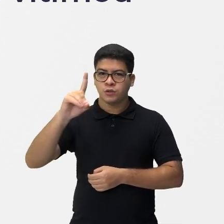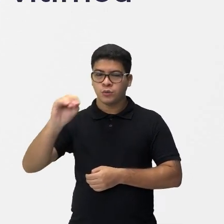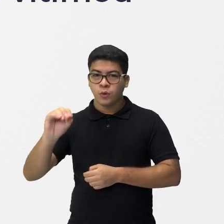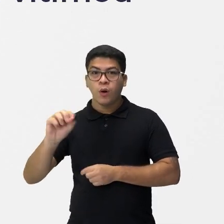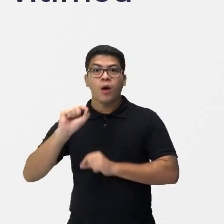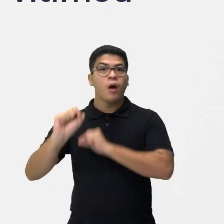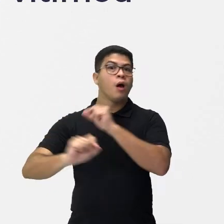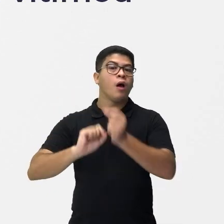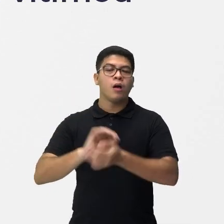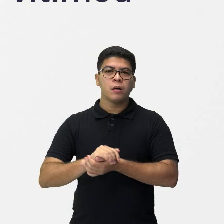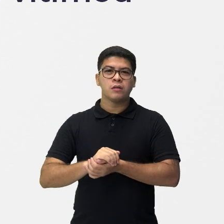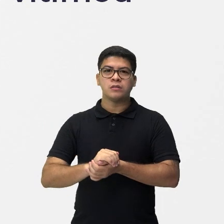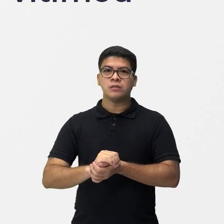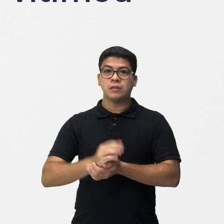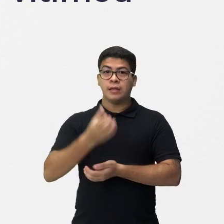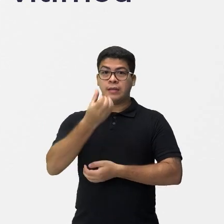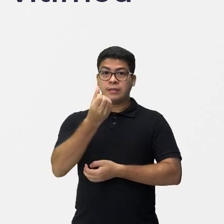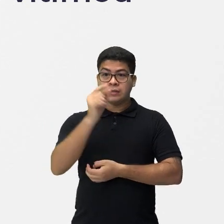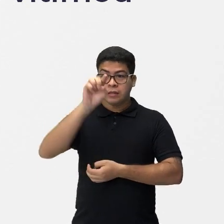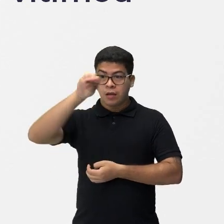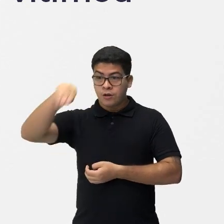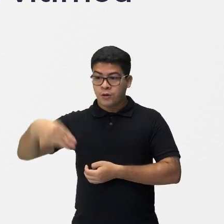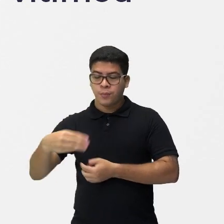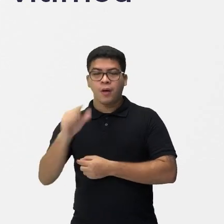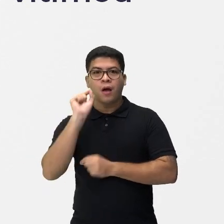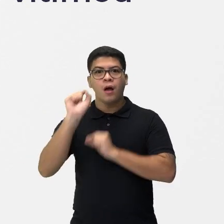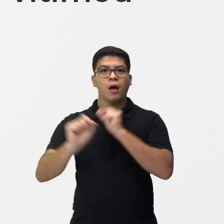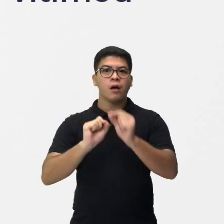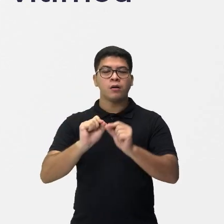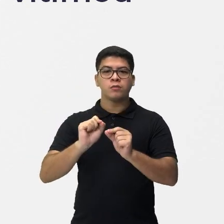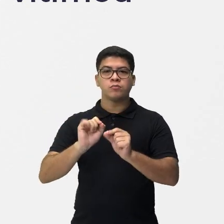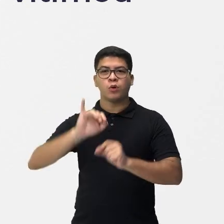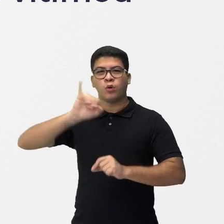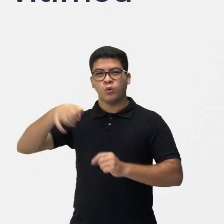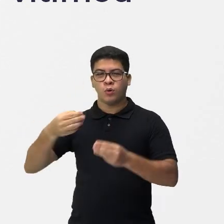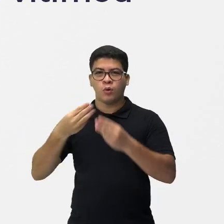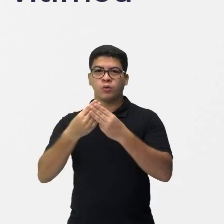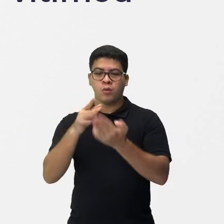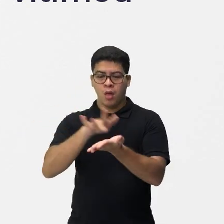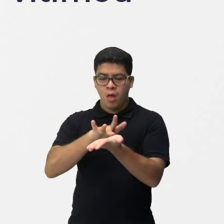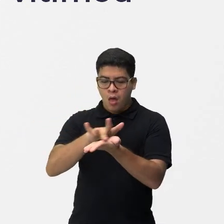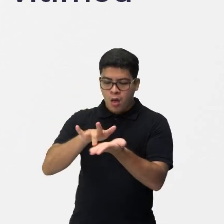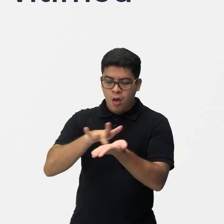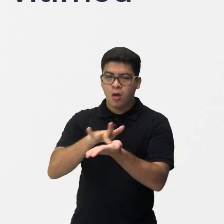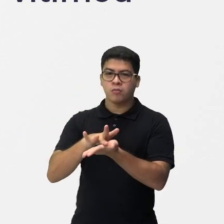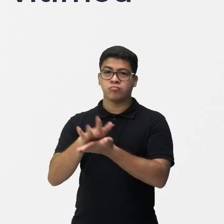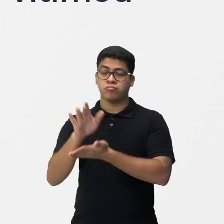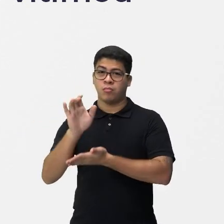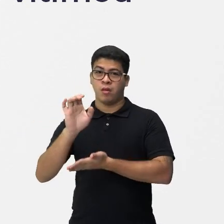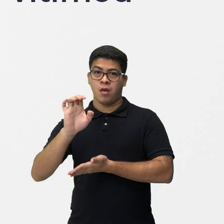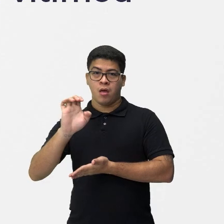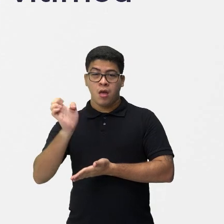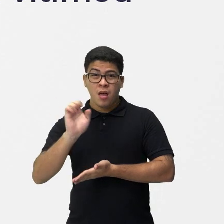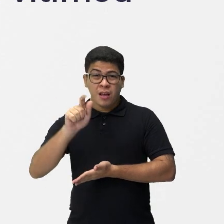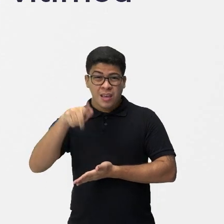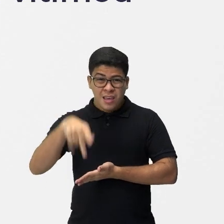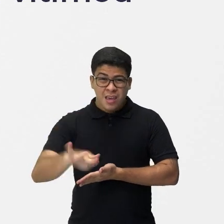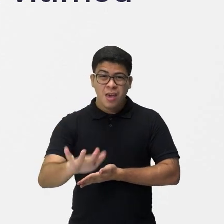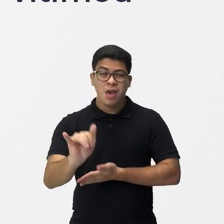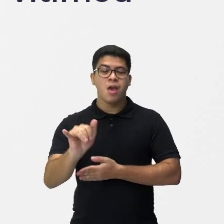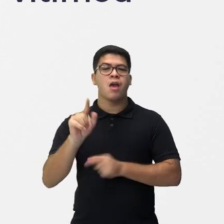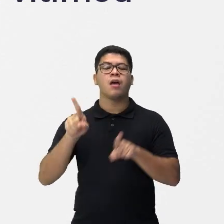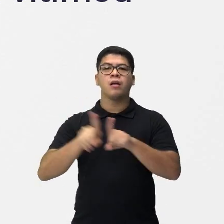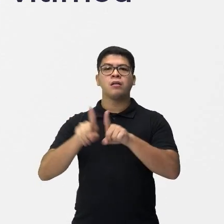e que vitimou aproximadamente 6 milhões de pessoas entre judeus, ciganos, homossexuais, testemunhas de